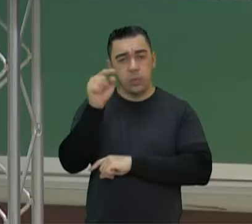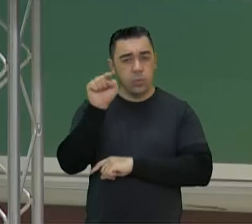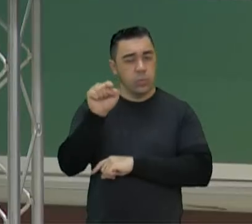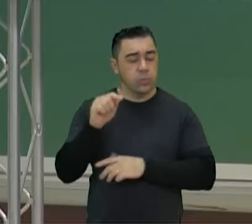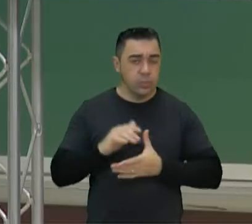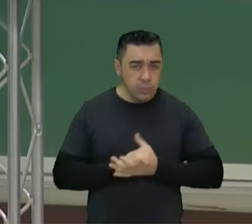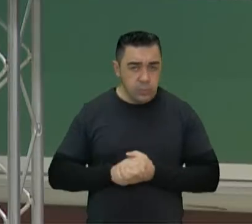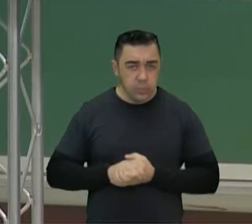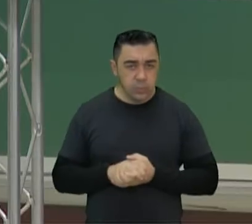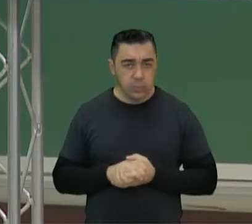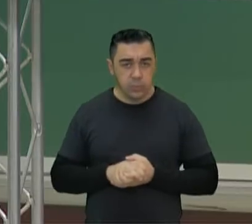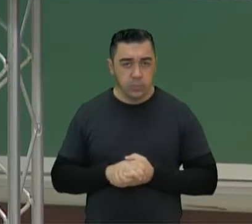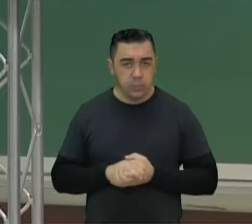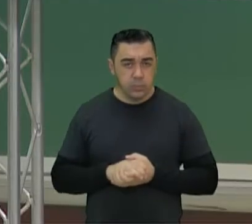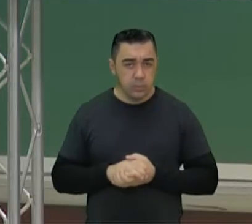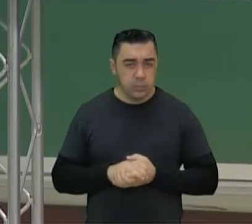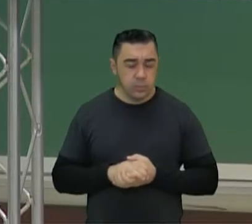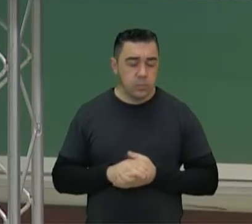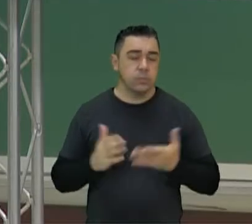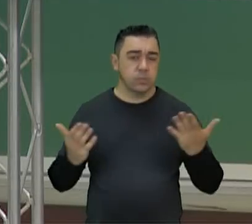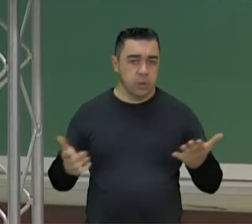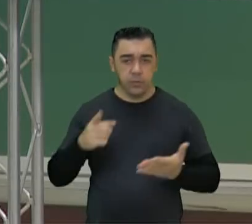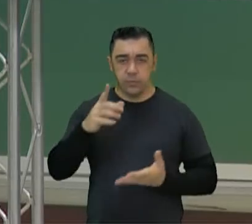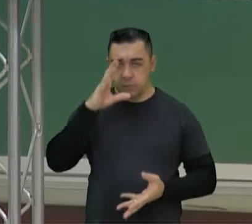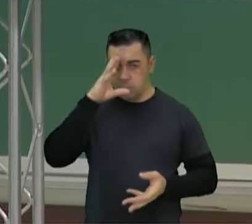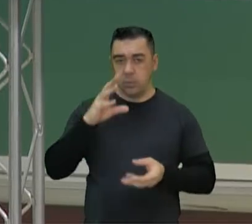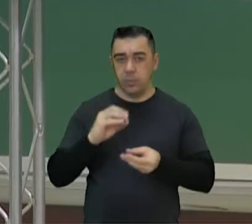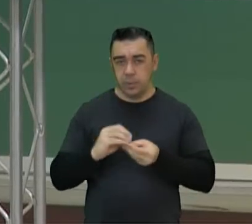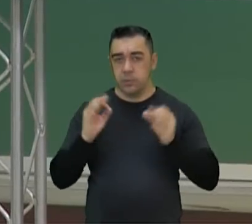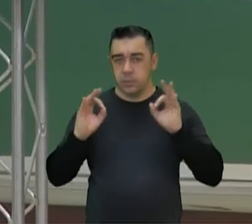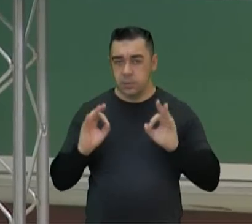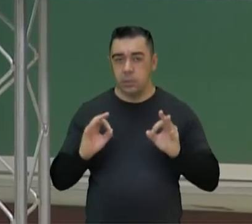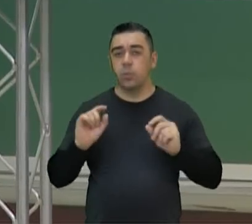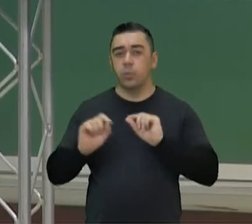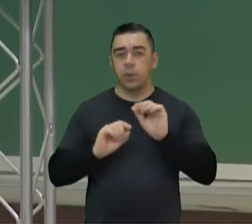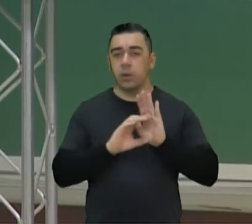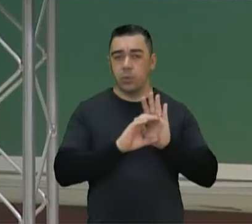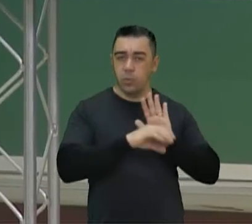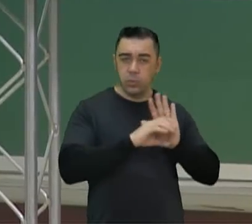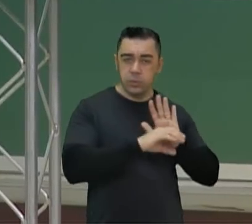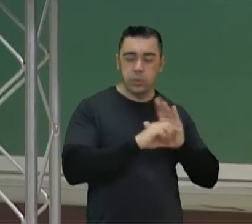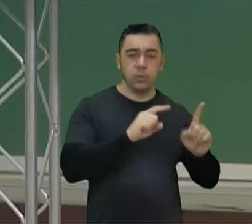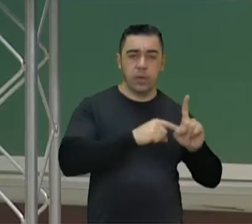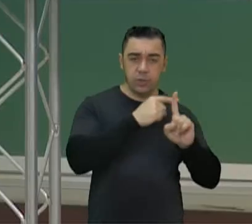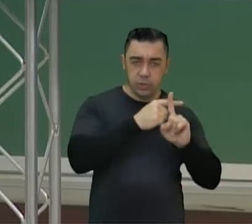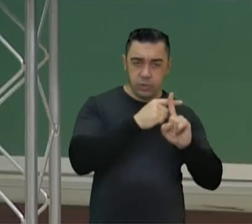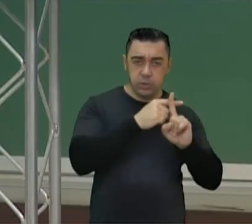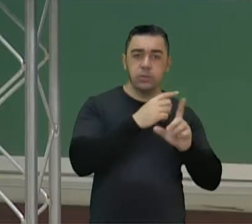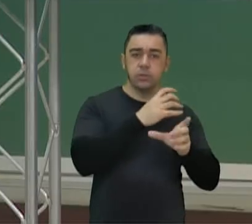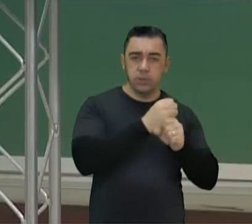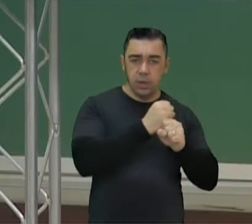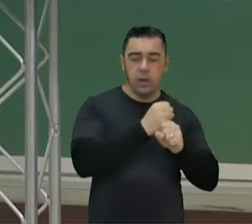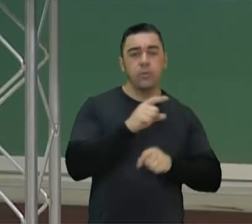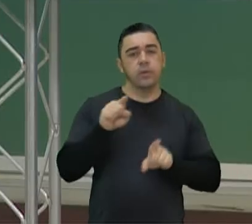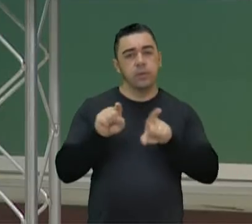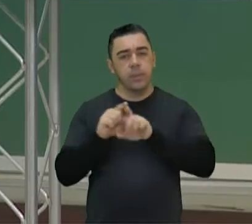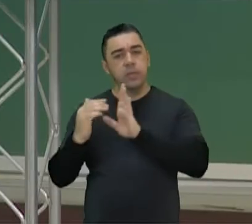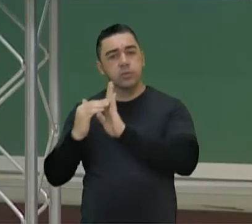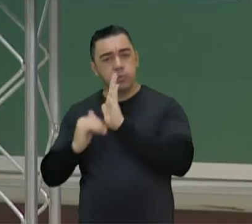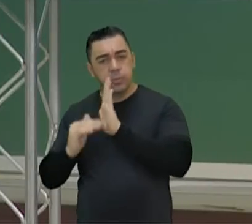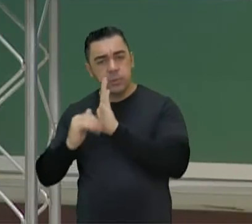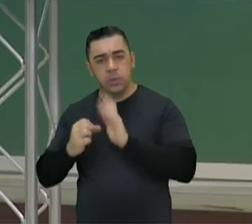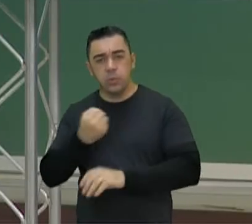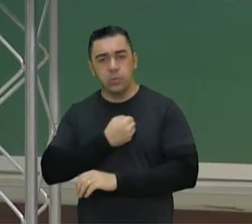segundo. Então, espero que vocês tenham entendido o conceito da adição e da subtração